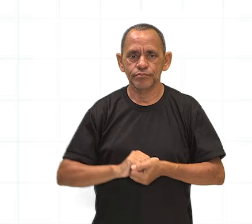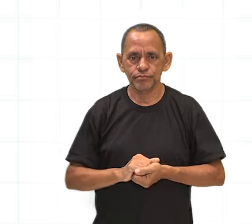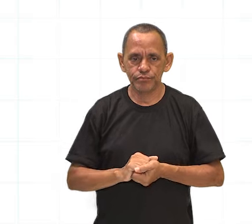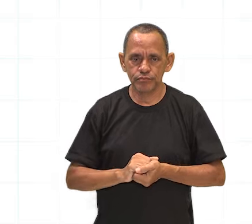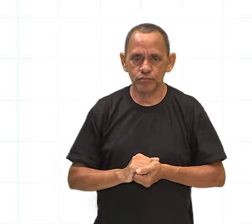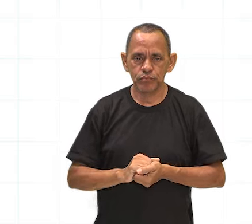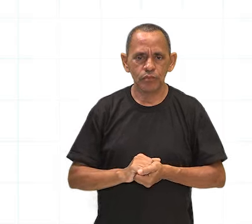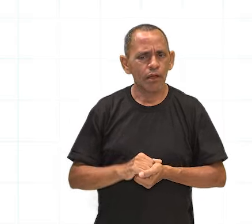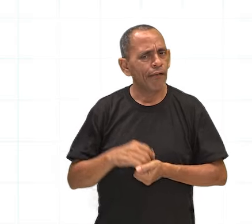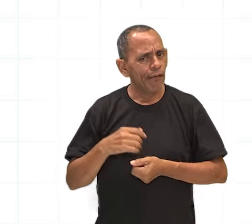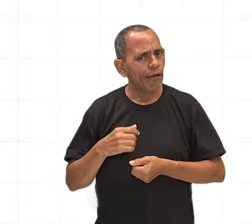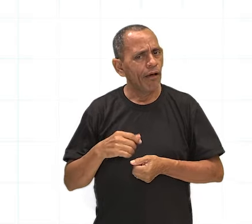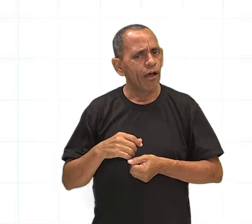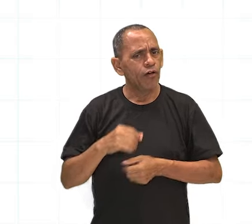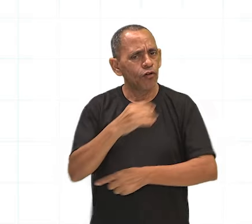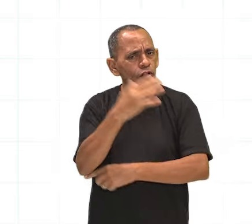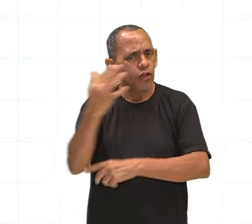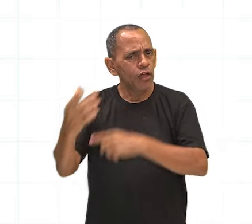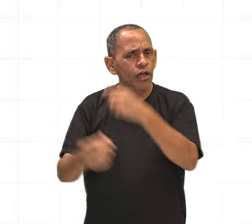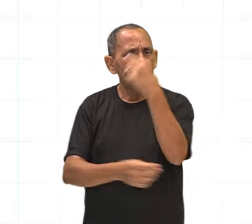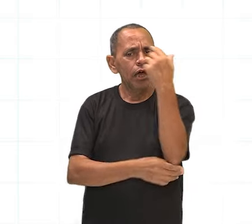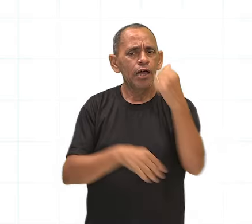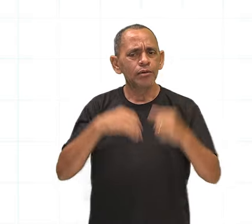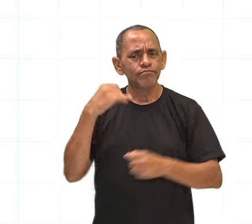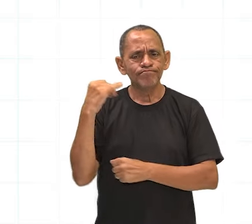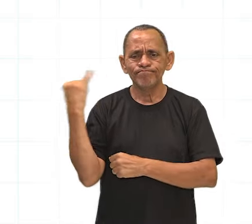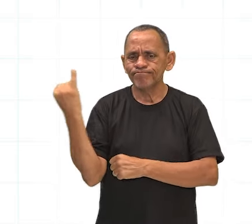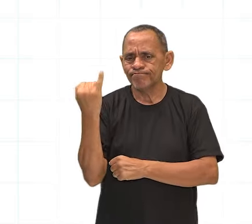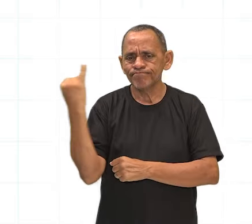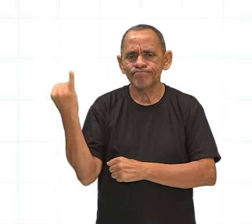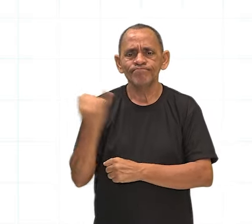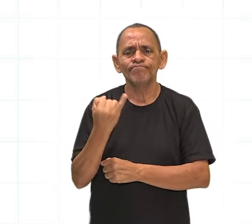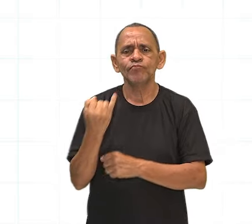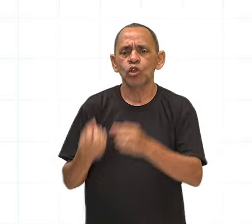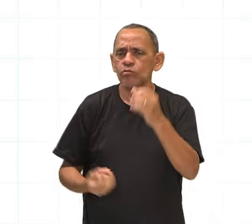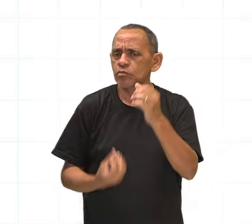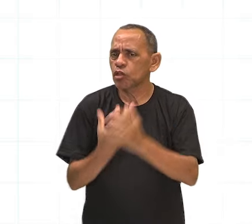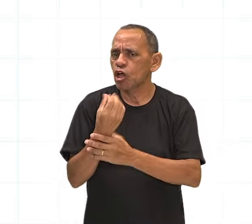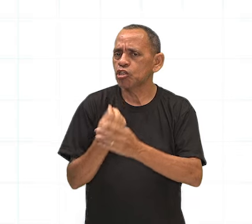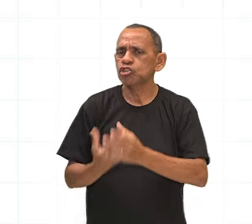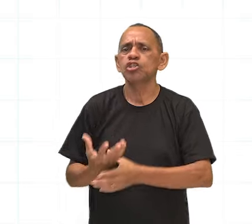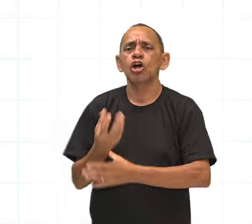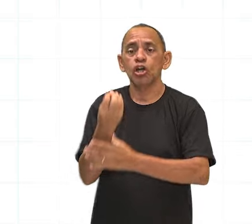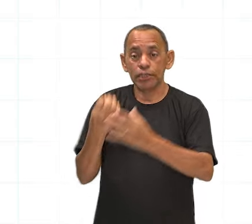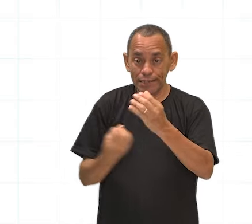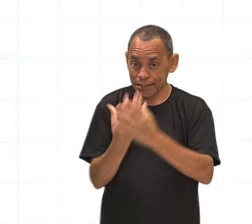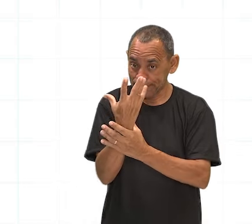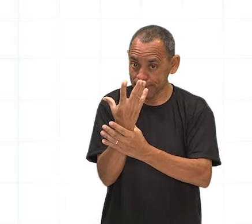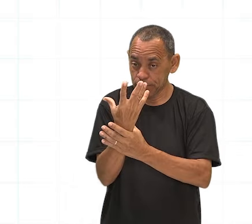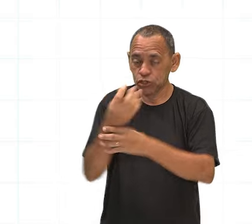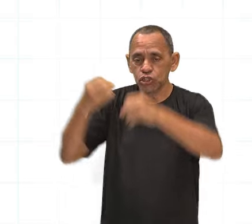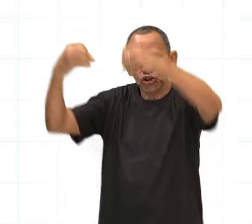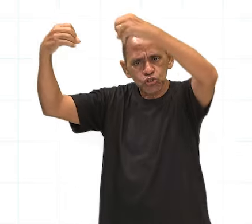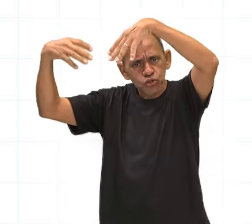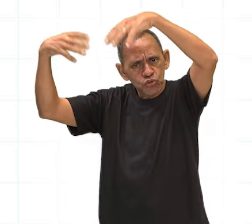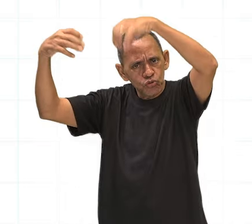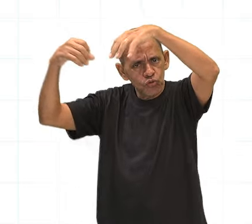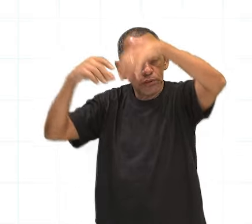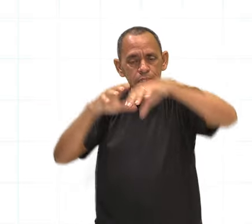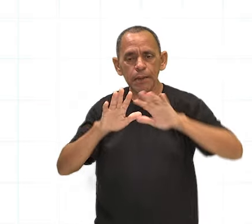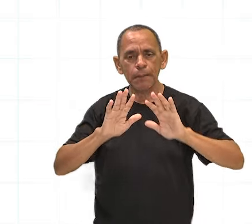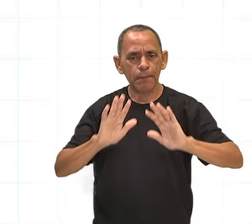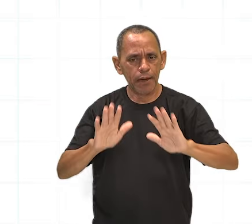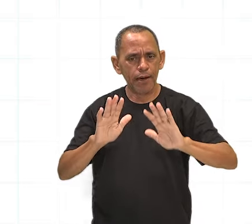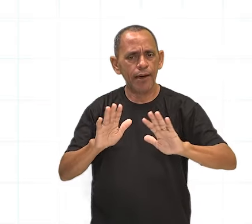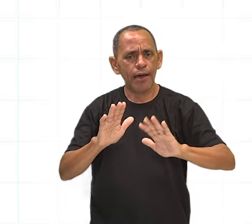nossa floresta, pessoal, ela vai ser importante na formação das chuvas, como a gente já mencionou, né? Mas, infelizmente, a